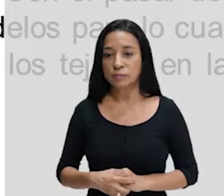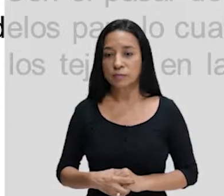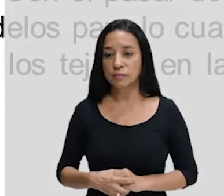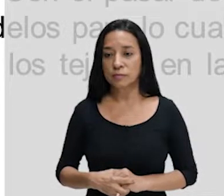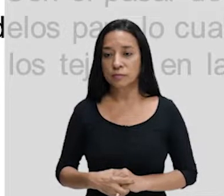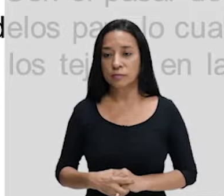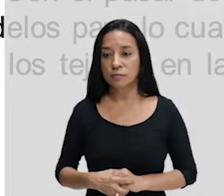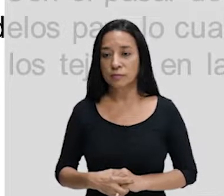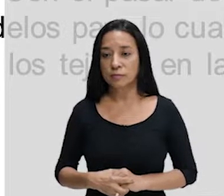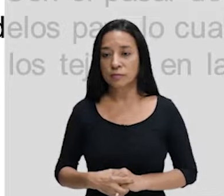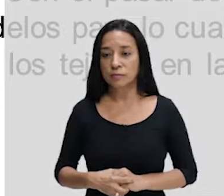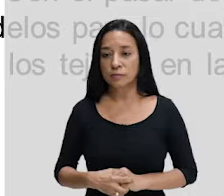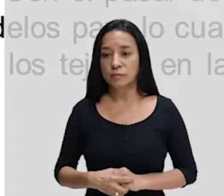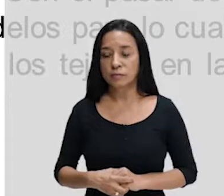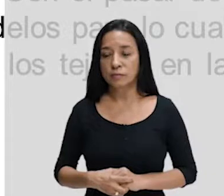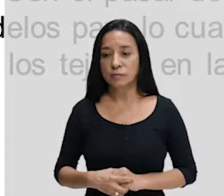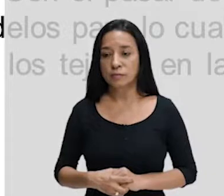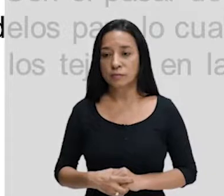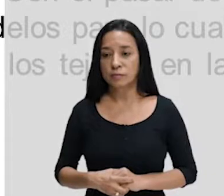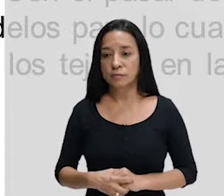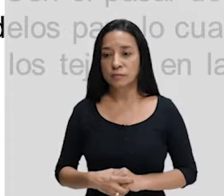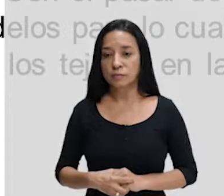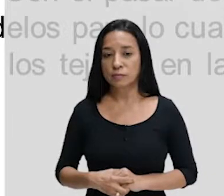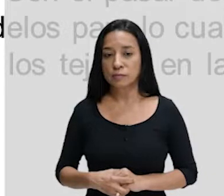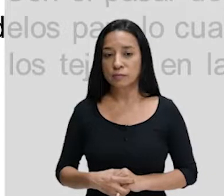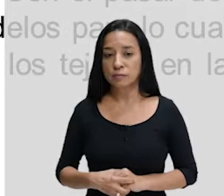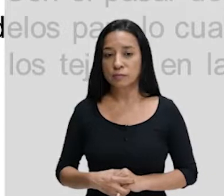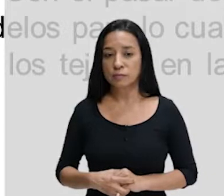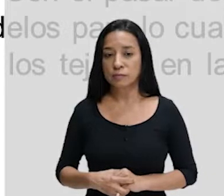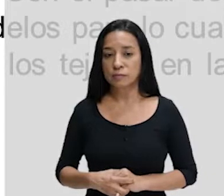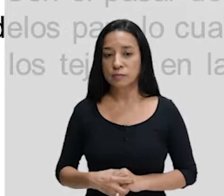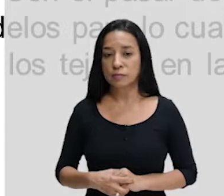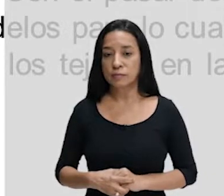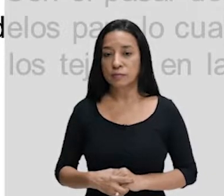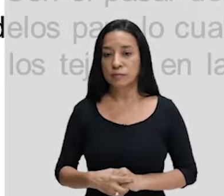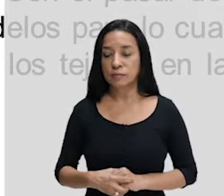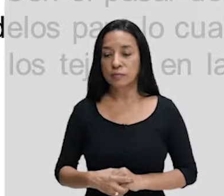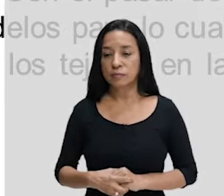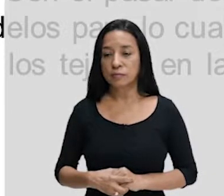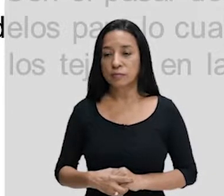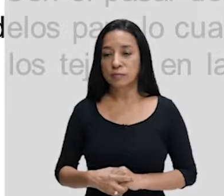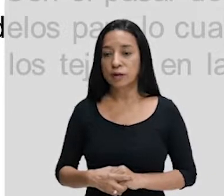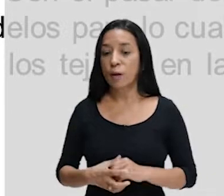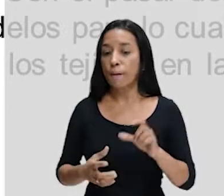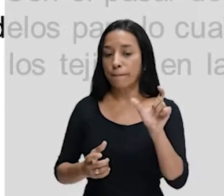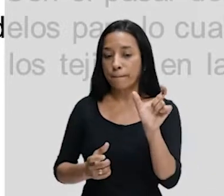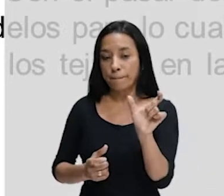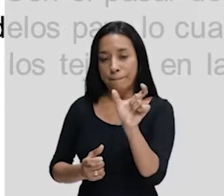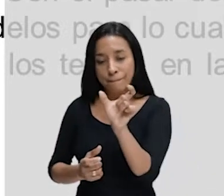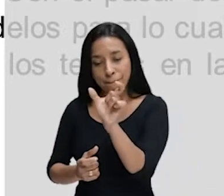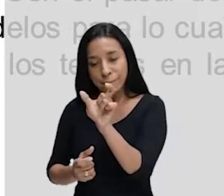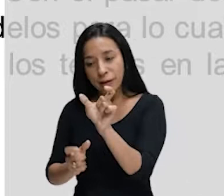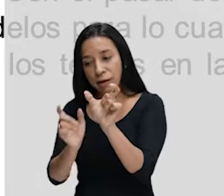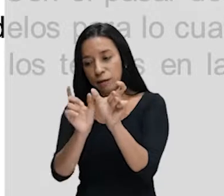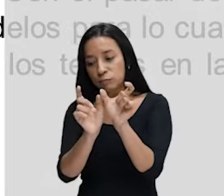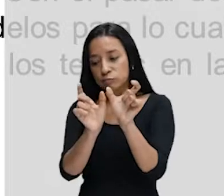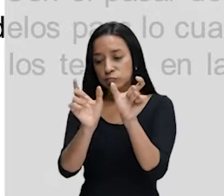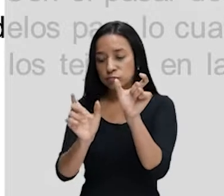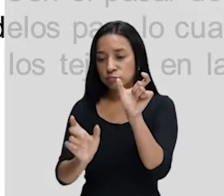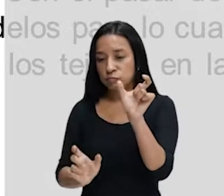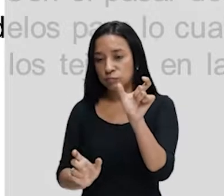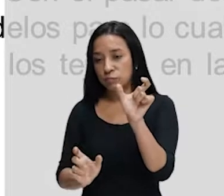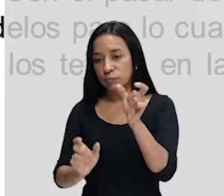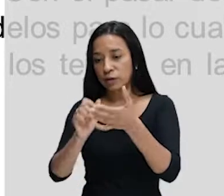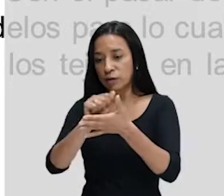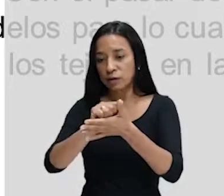de la ciudad e em el exterior. Então, vamos por parágrafo, tá? Então, é a